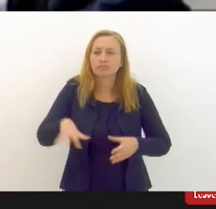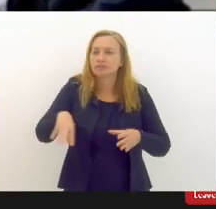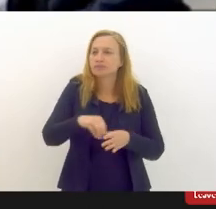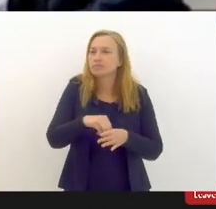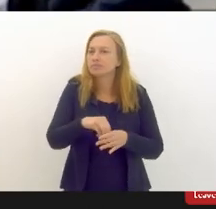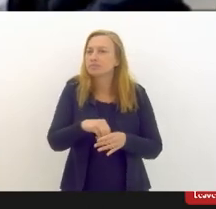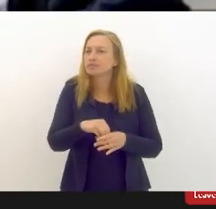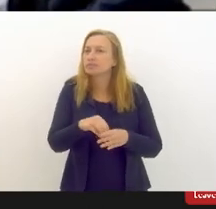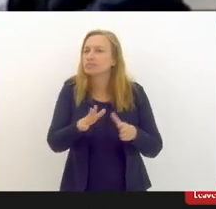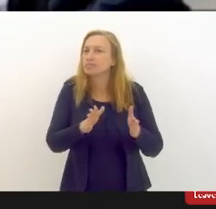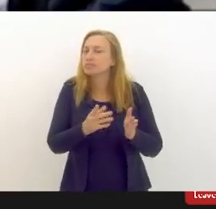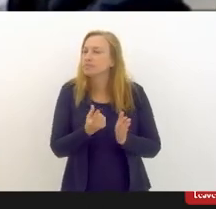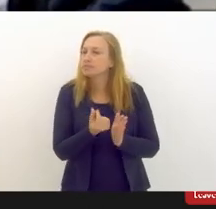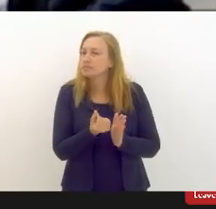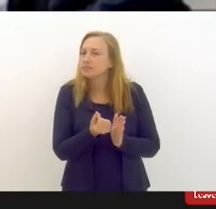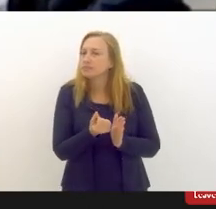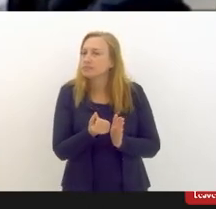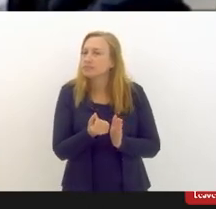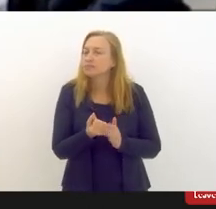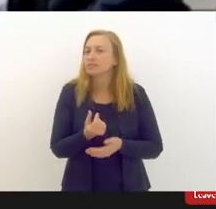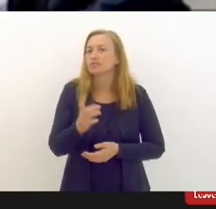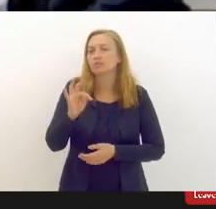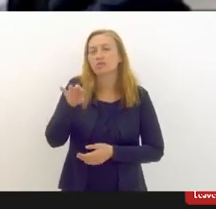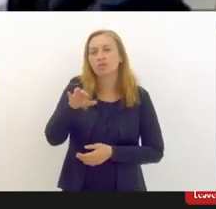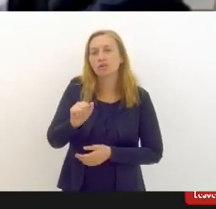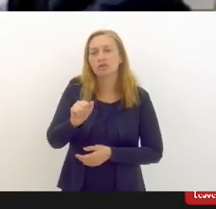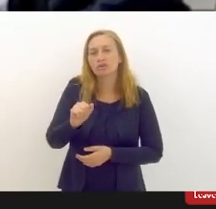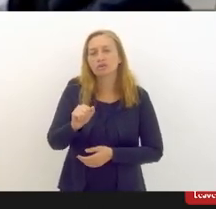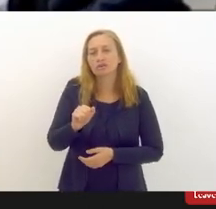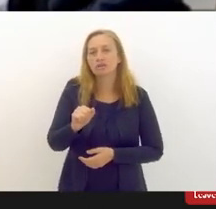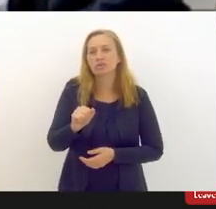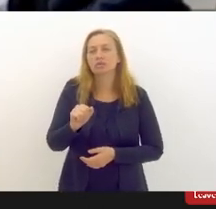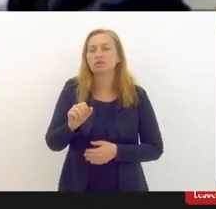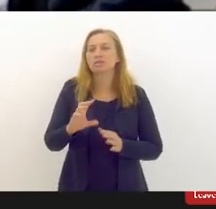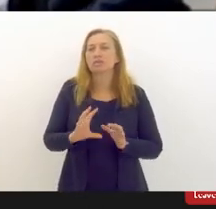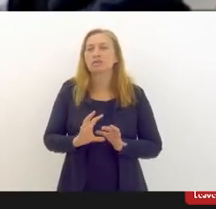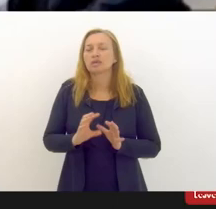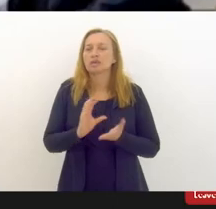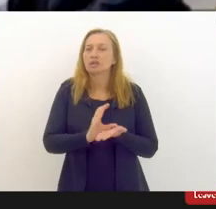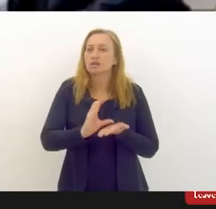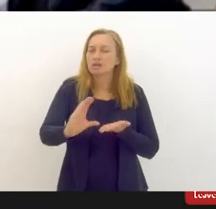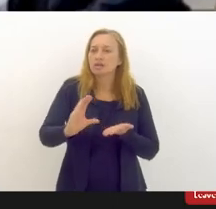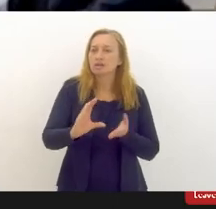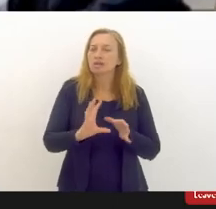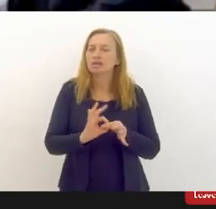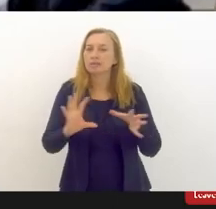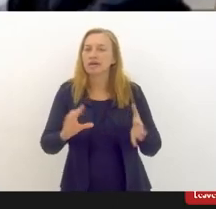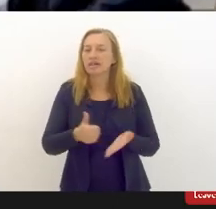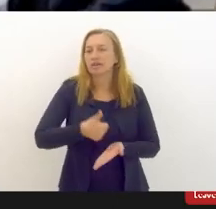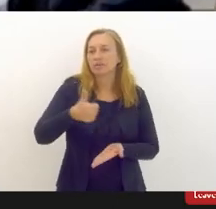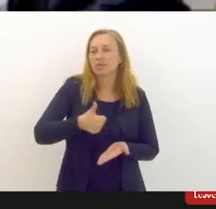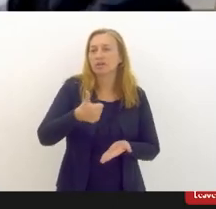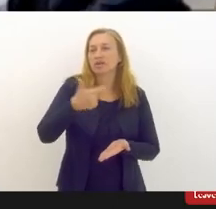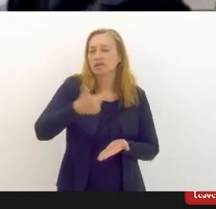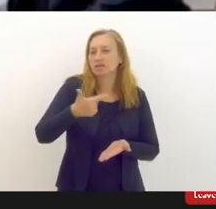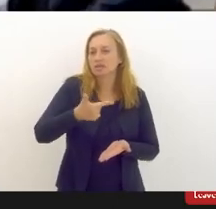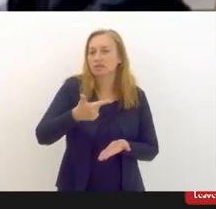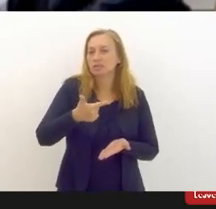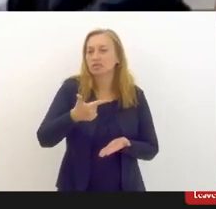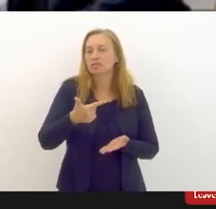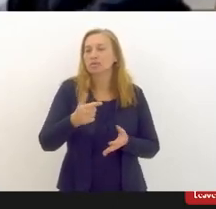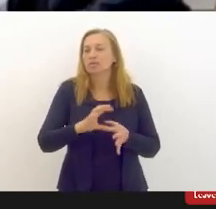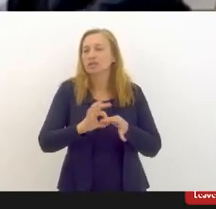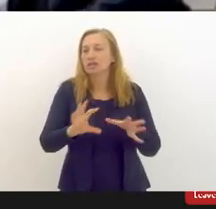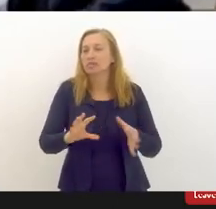valor, estão incluídas duas cotas extras, uma cota extra foi liberada no meio do ano, a segunda, a previsão de ser